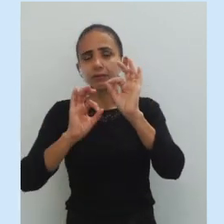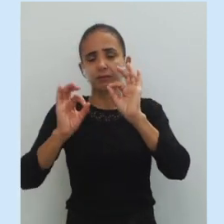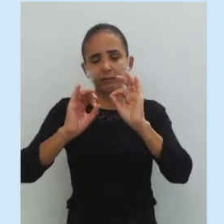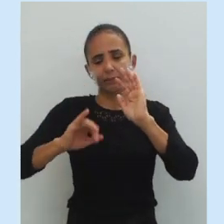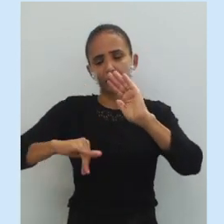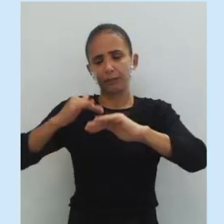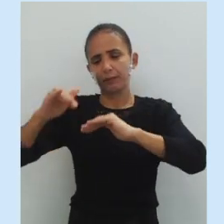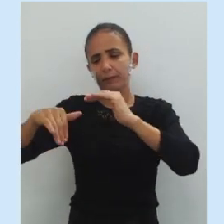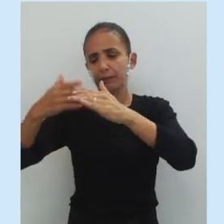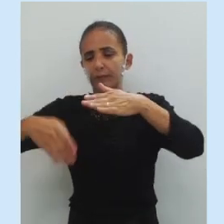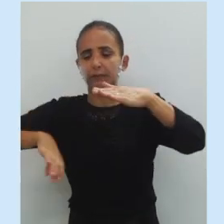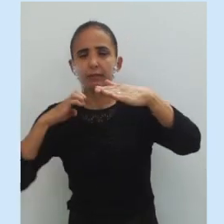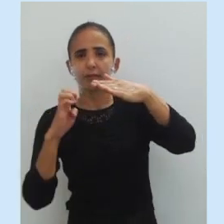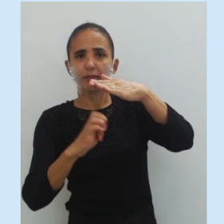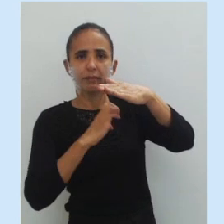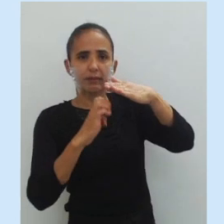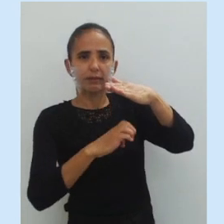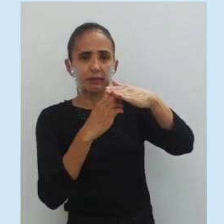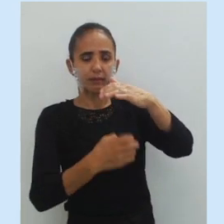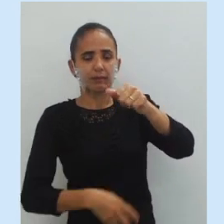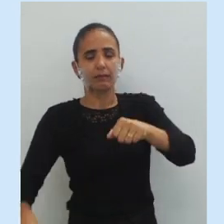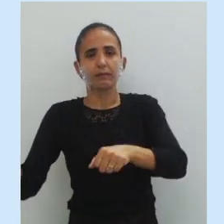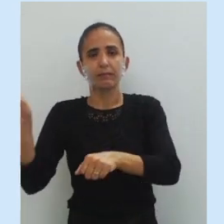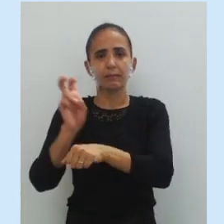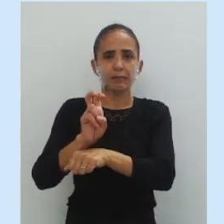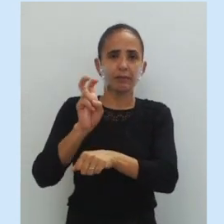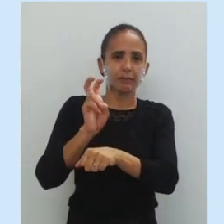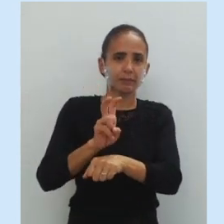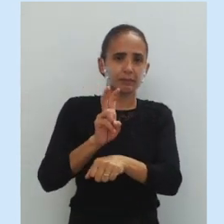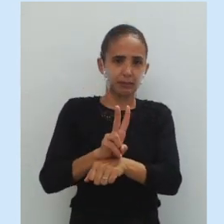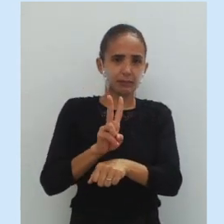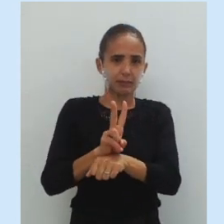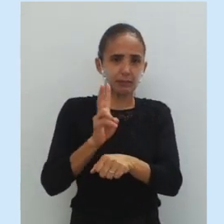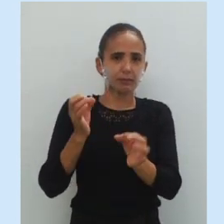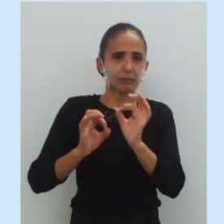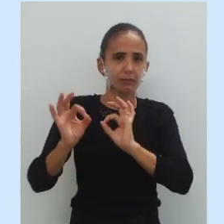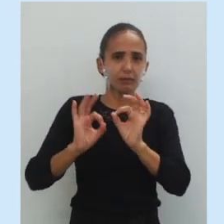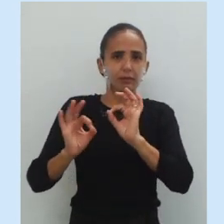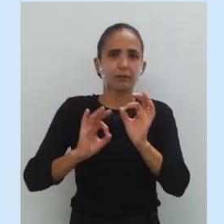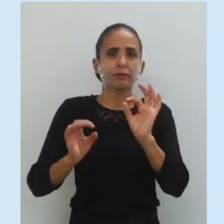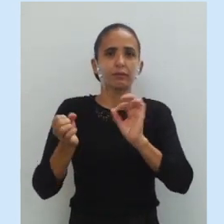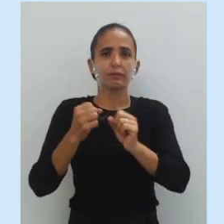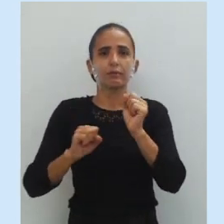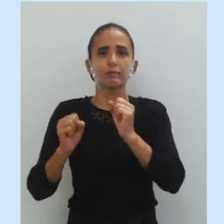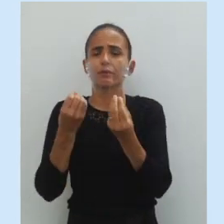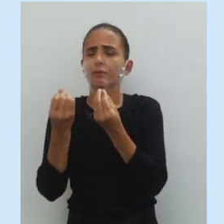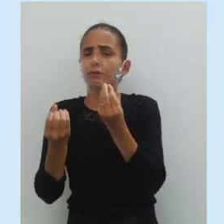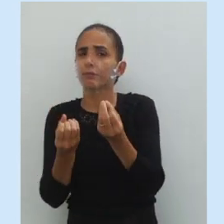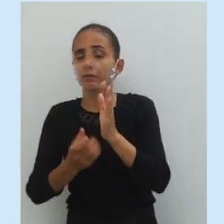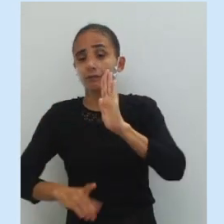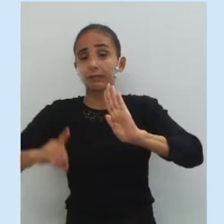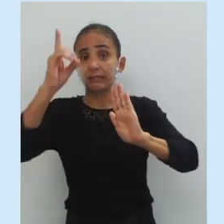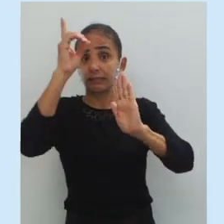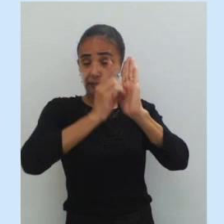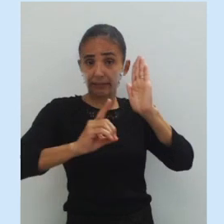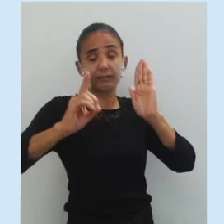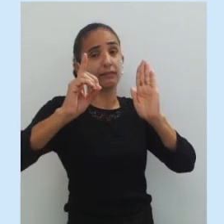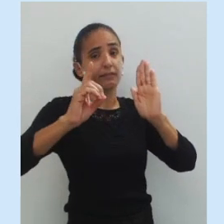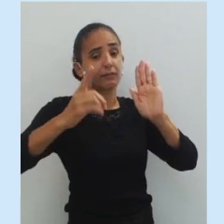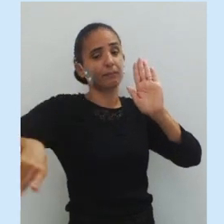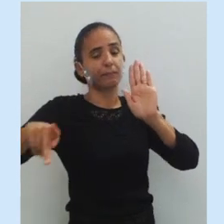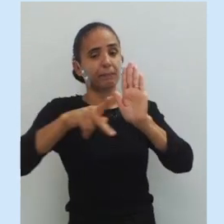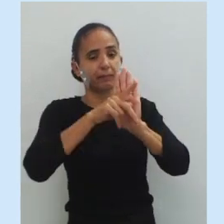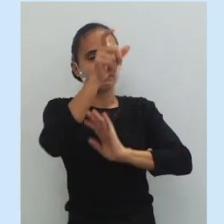propriedade industrial e proteção de sui generis. Quando eu falo de direito autoral, eu